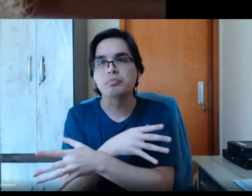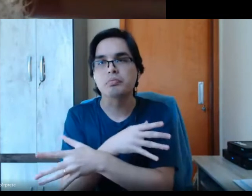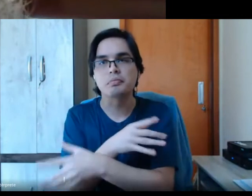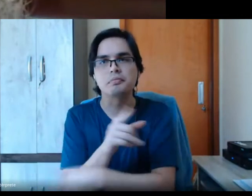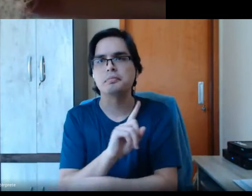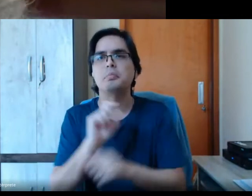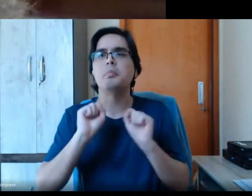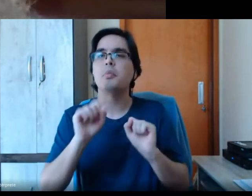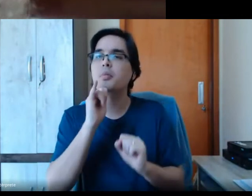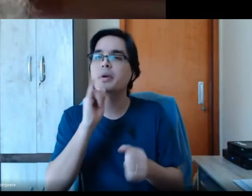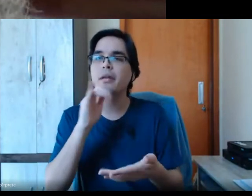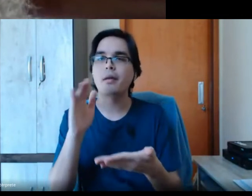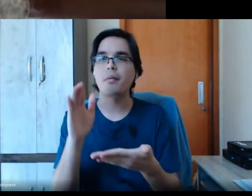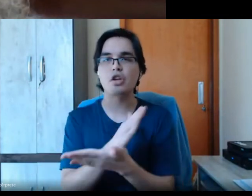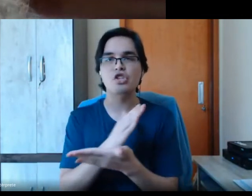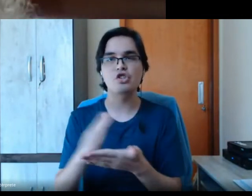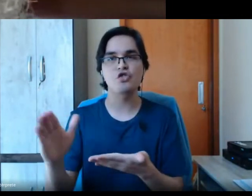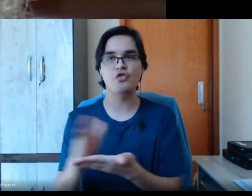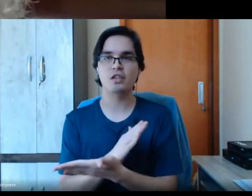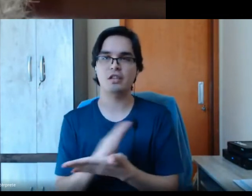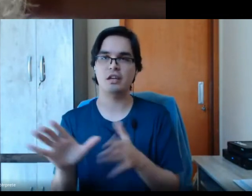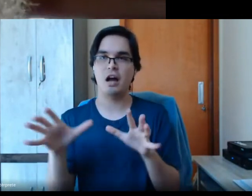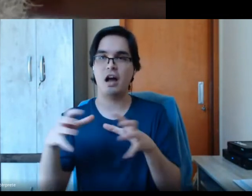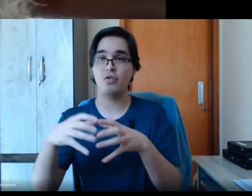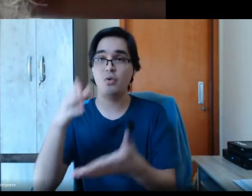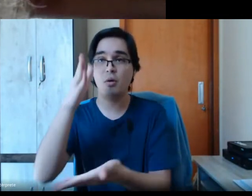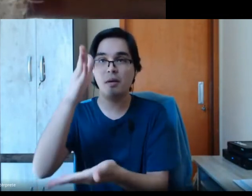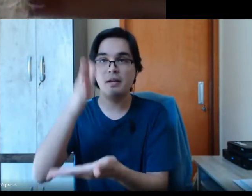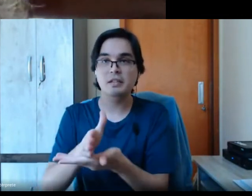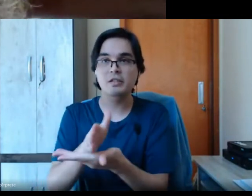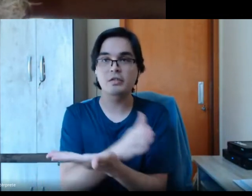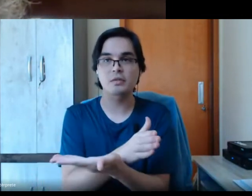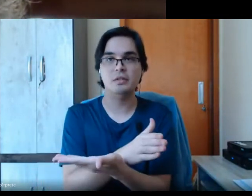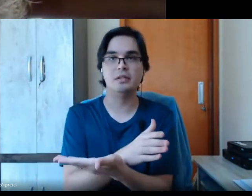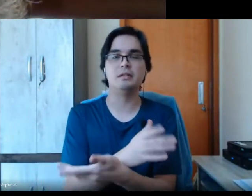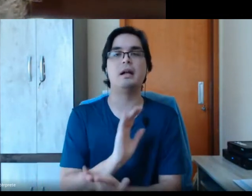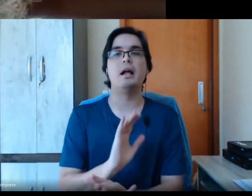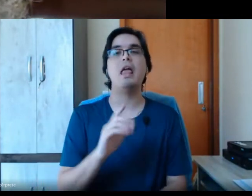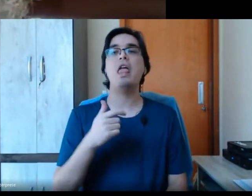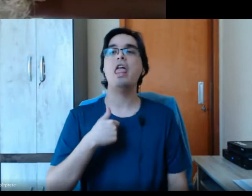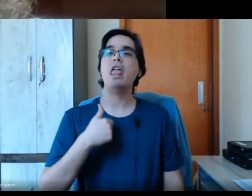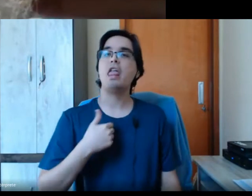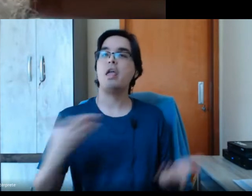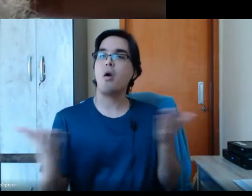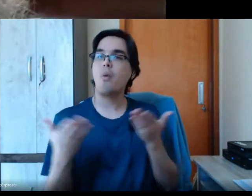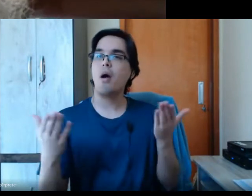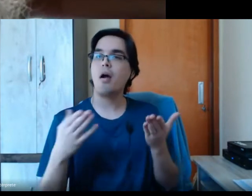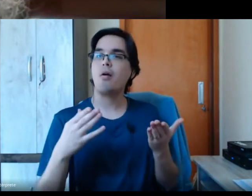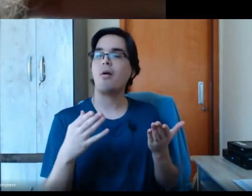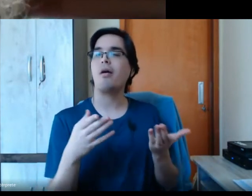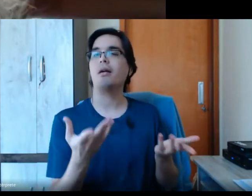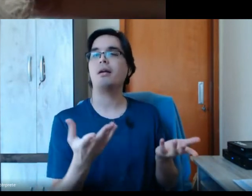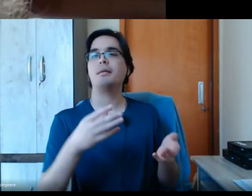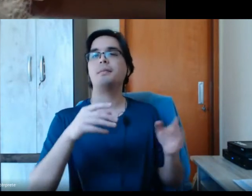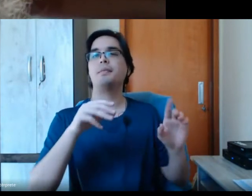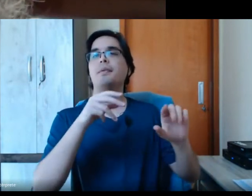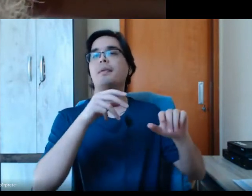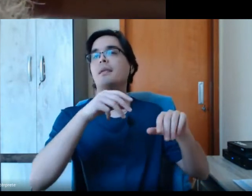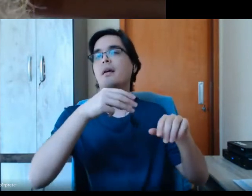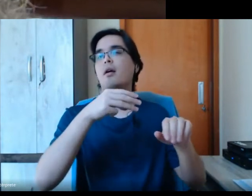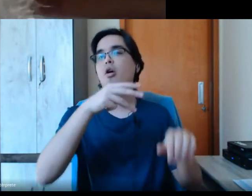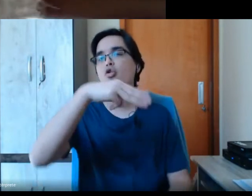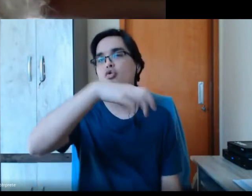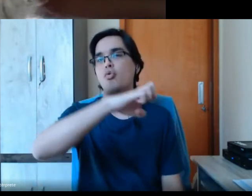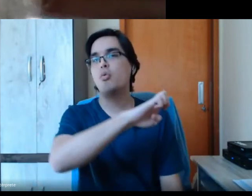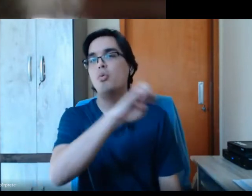virtual. E a gestão da sala virtual vai demandar tempo dos professores também, né? E é isso que tem que eu estava vendo lá no plano